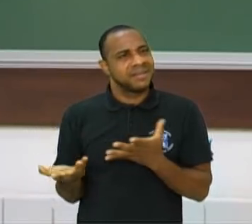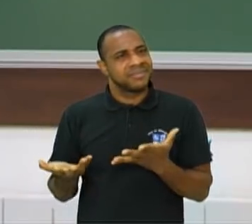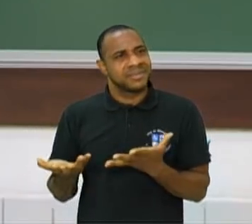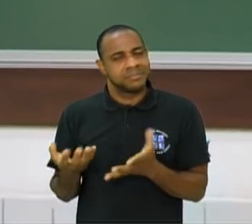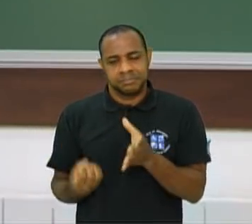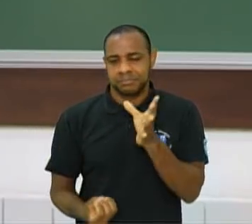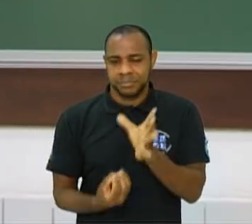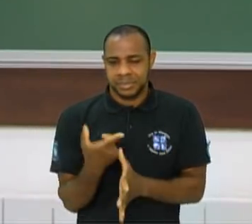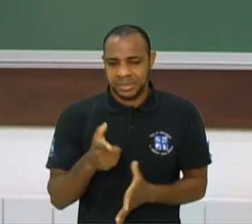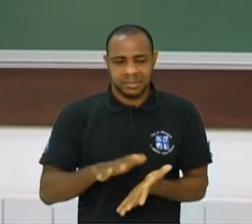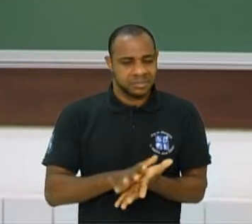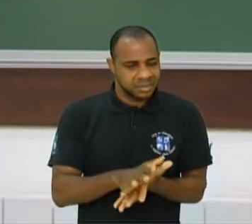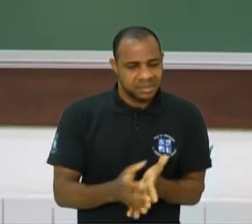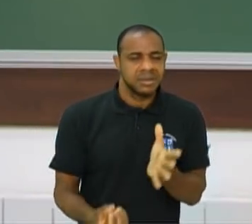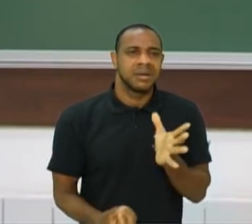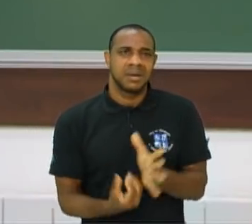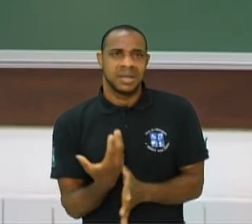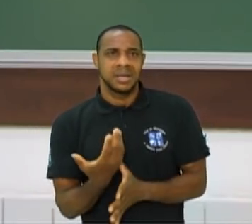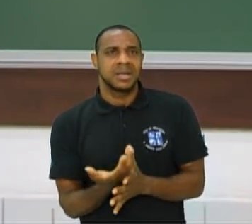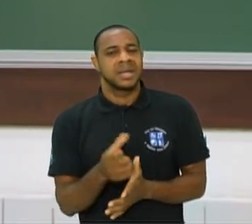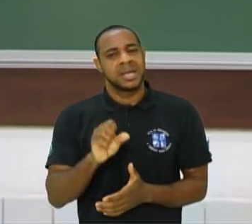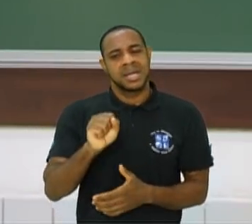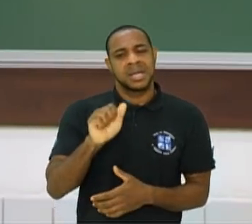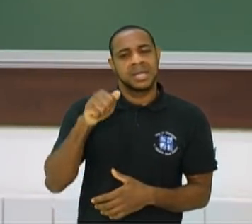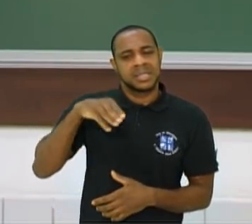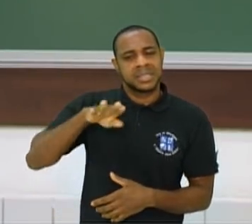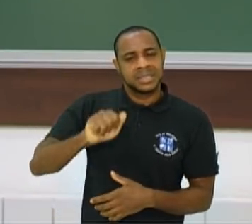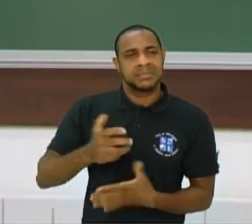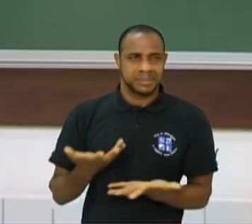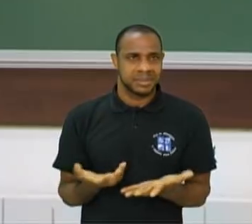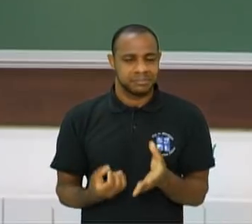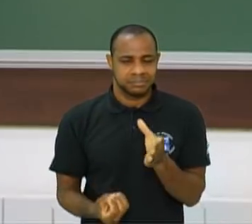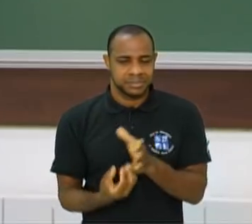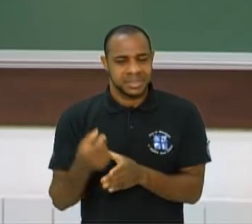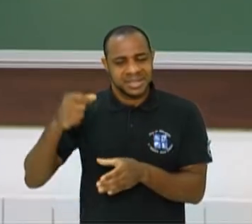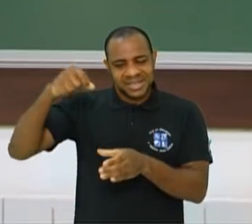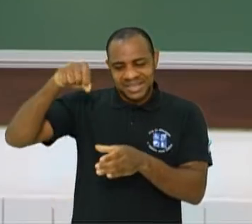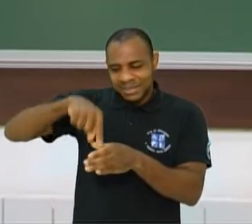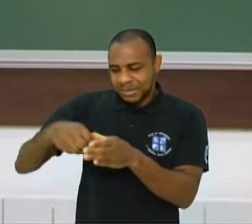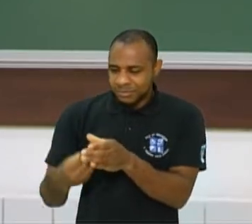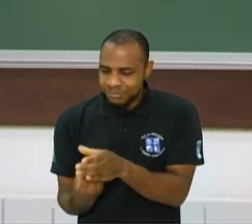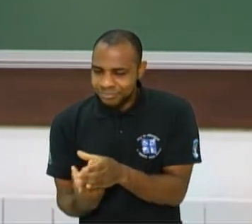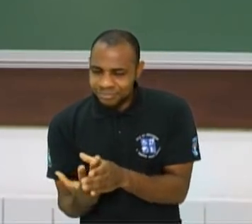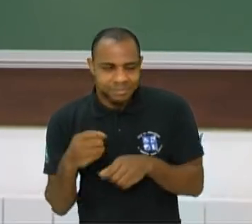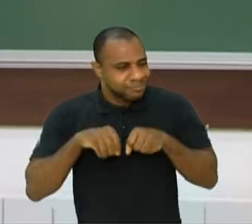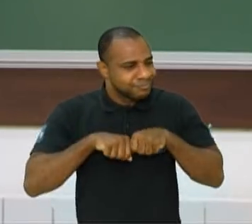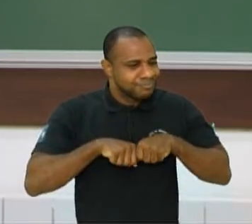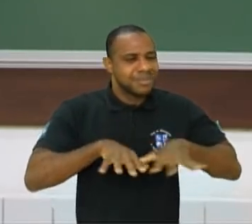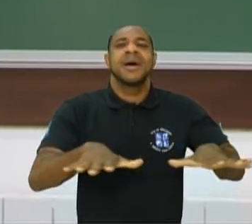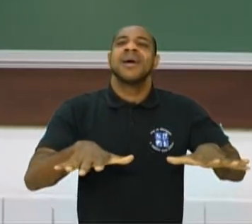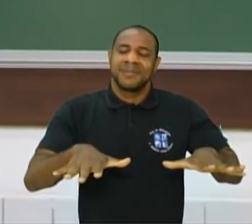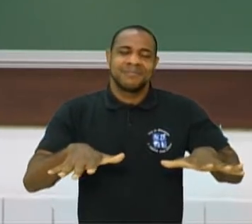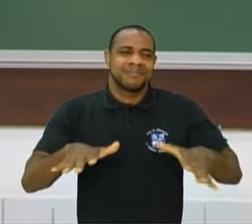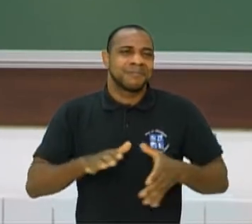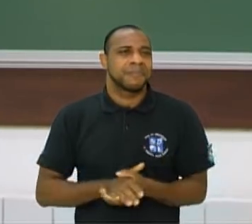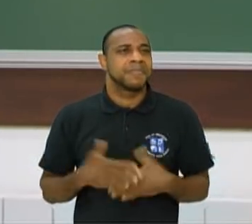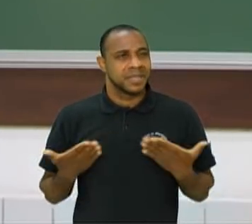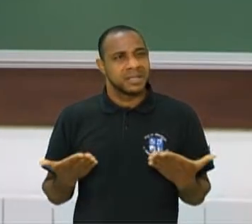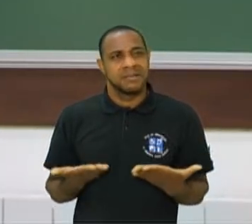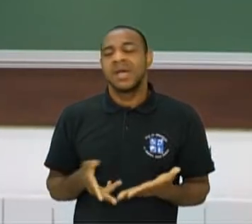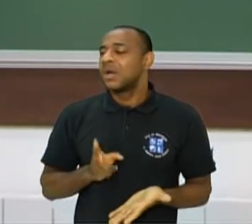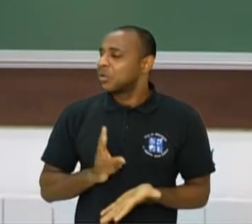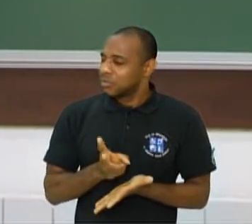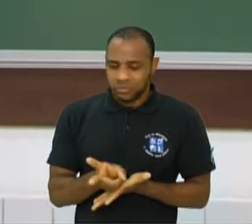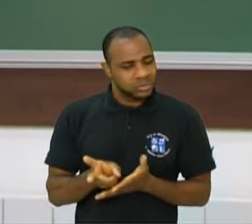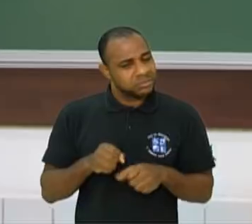nosso país o samba, né? Então, essas sementes que germinam, brotam e estão aí em toda parte e vão